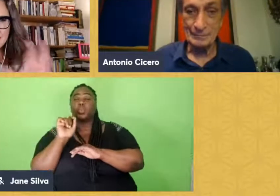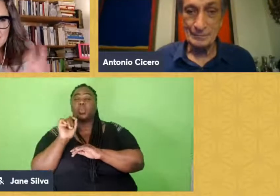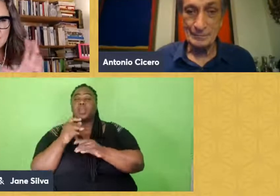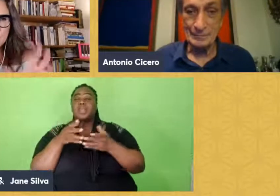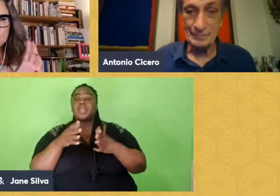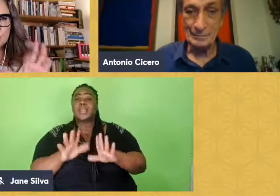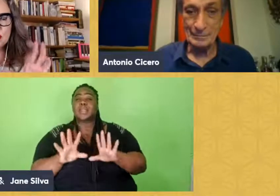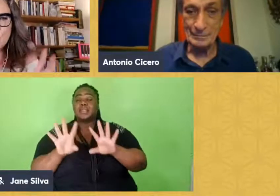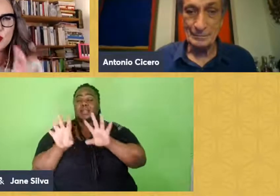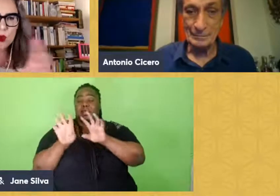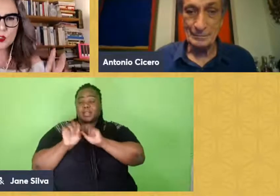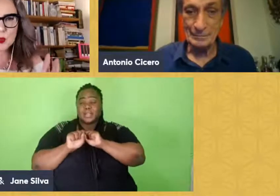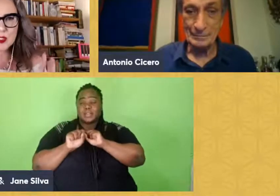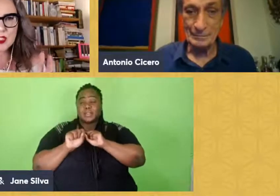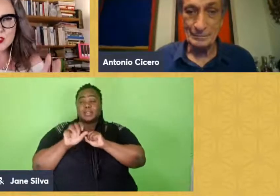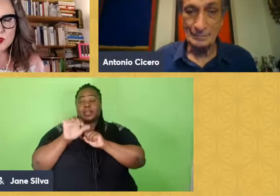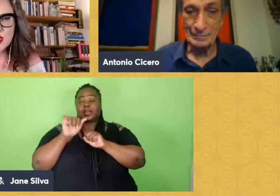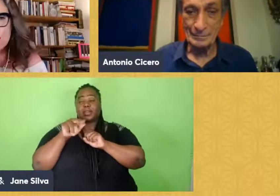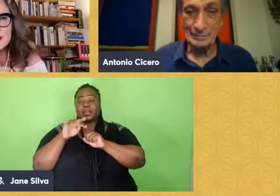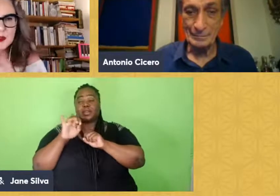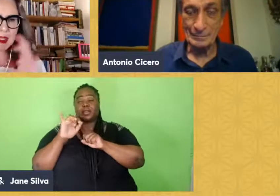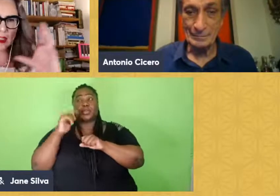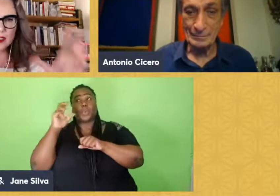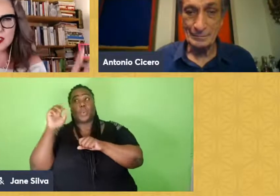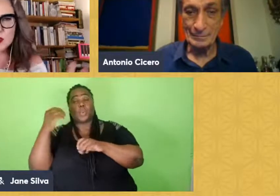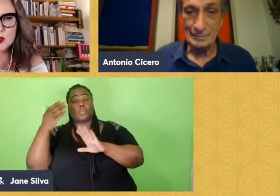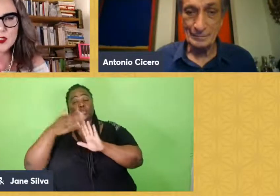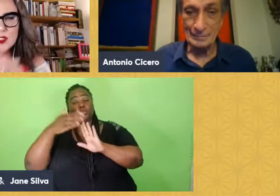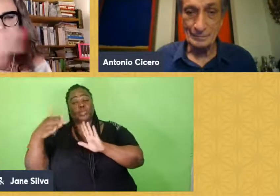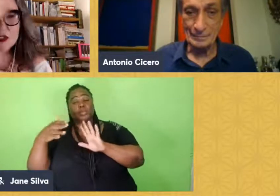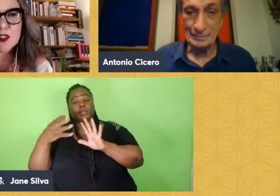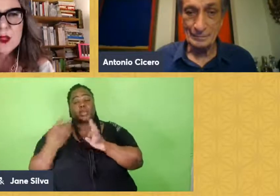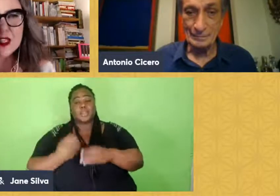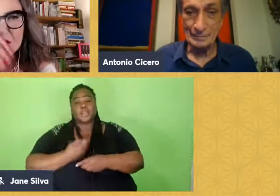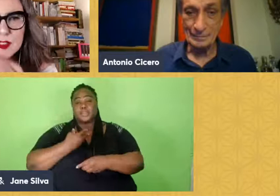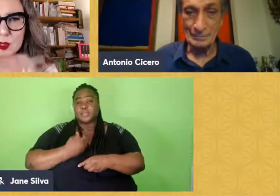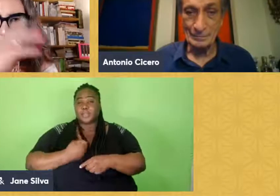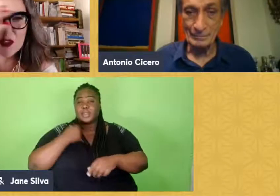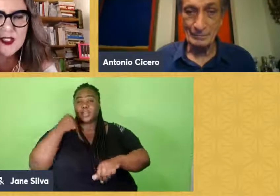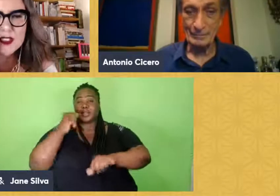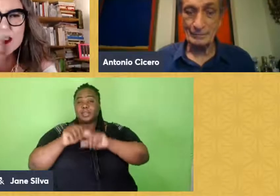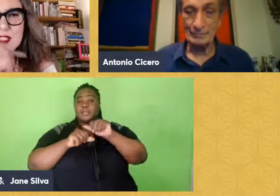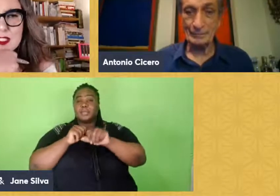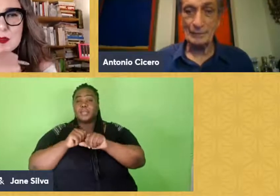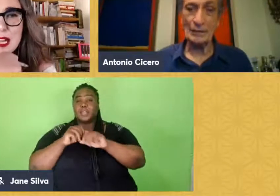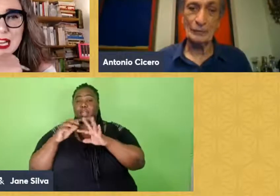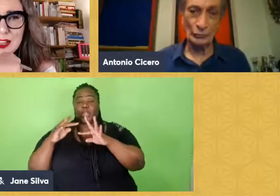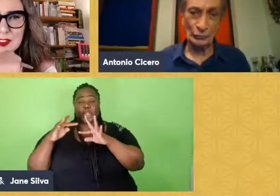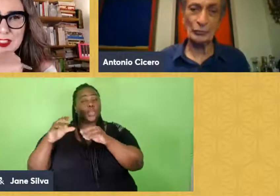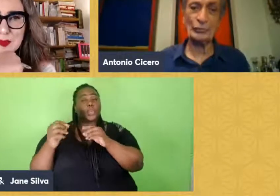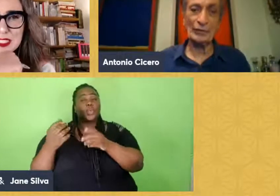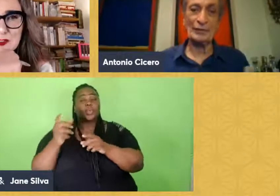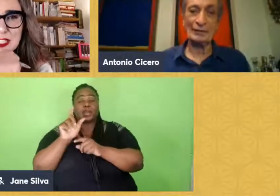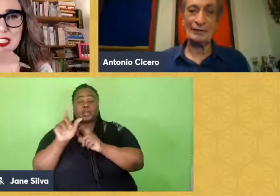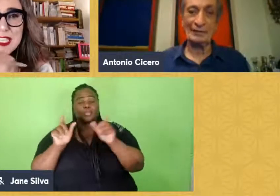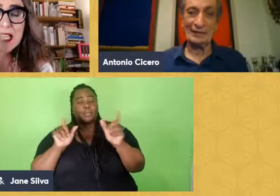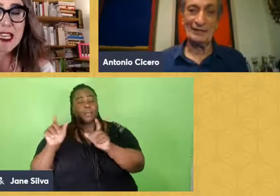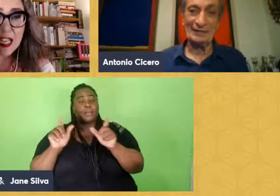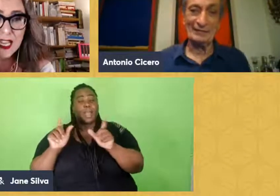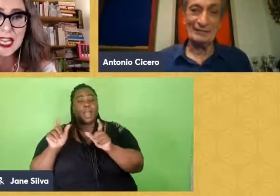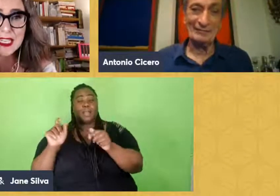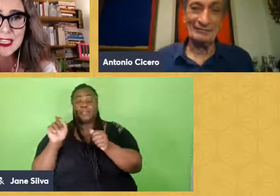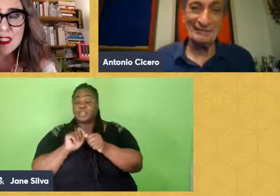intuição? Tem a ver com intuição ou é um outro processo? Inspiração, intuição, transpiração, tem todas essas palavras aí para